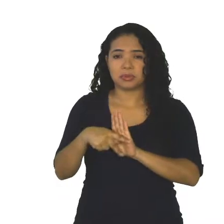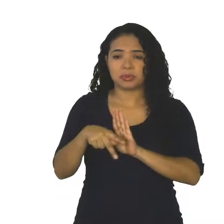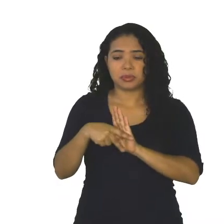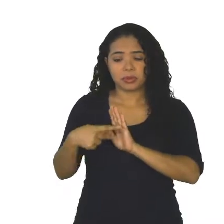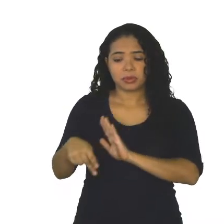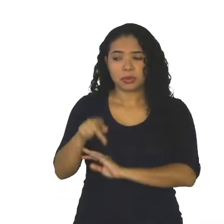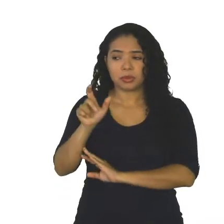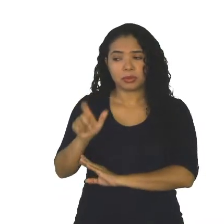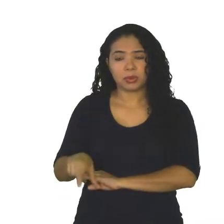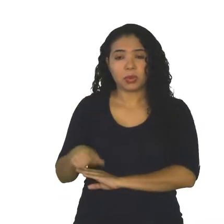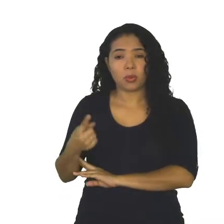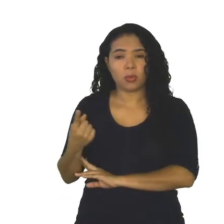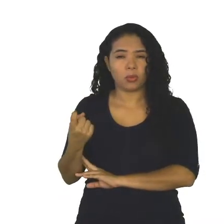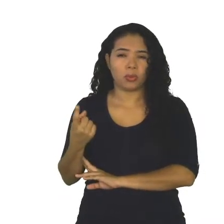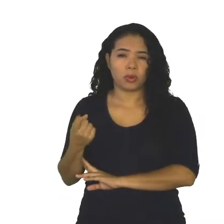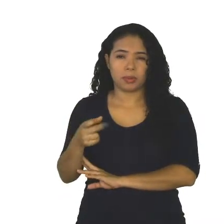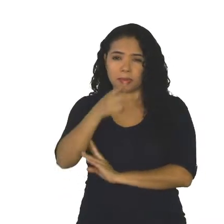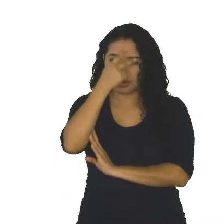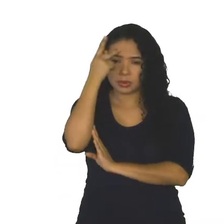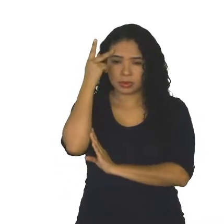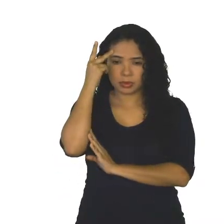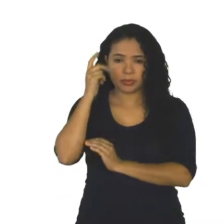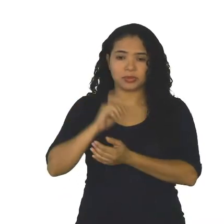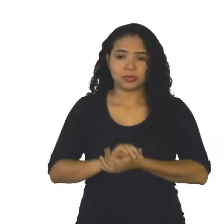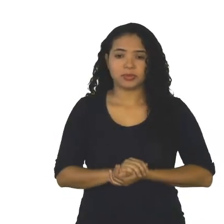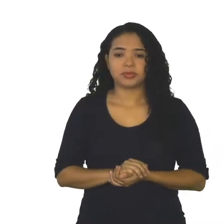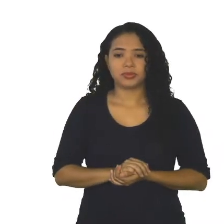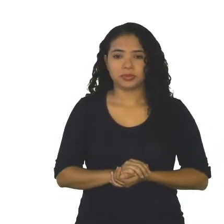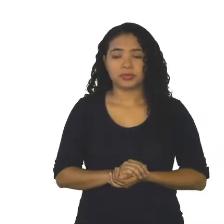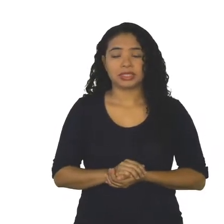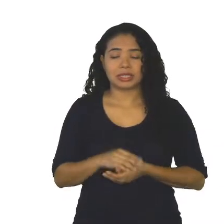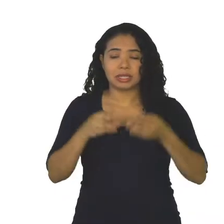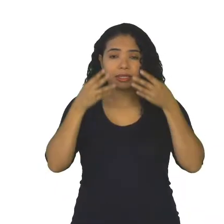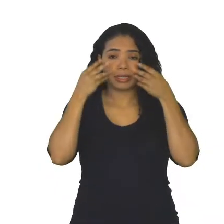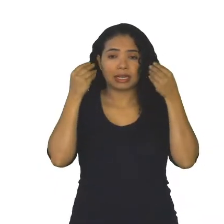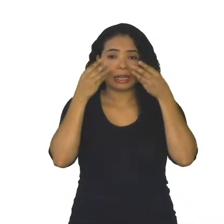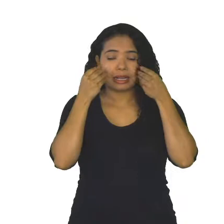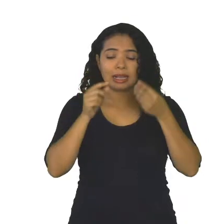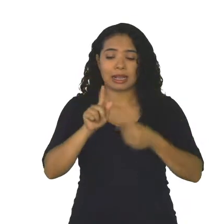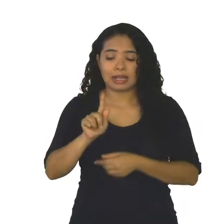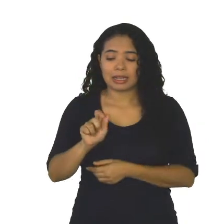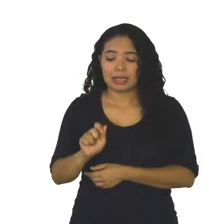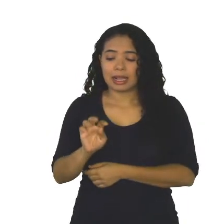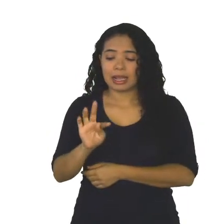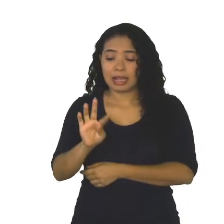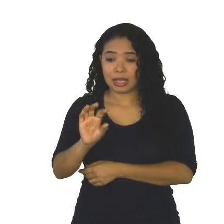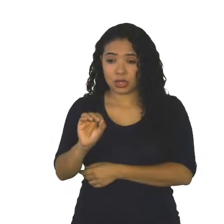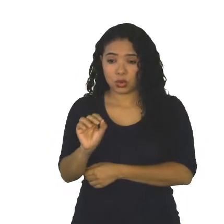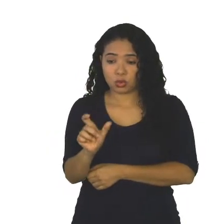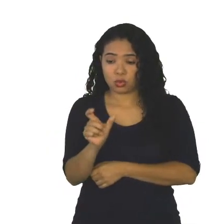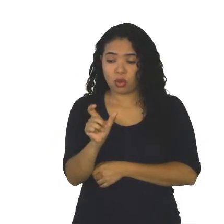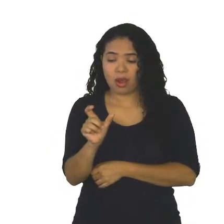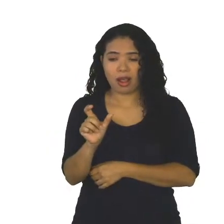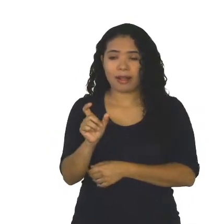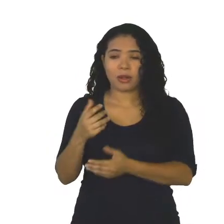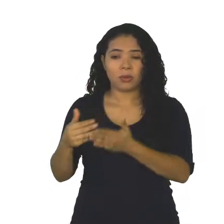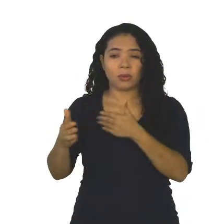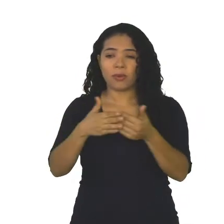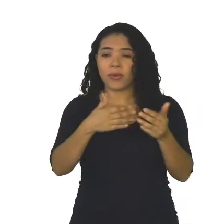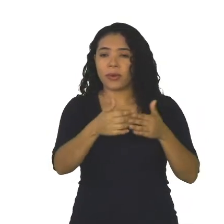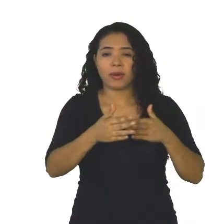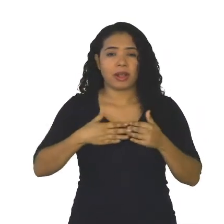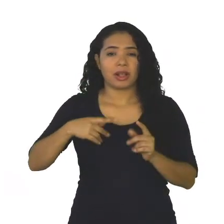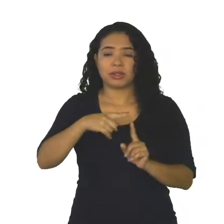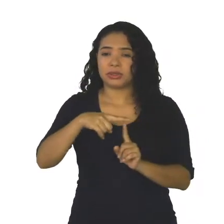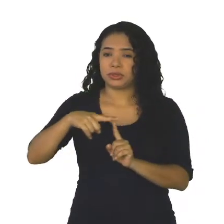refere somente àquele ser. Agora, a palavra gato, ela se refere a qualquer espécie de gato,